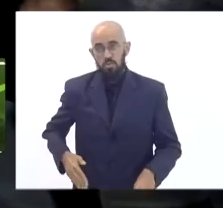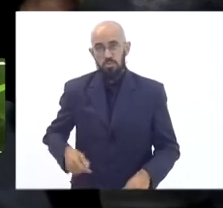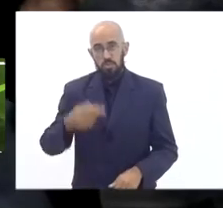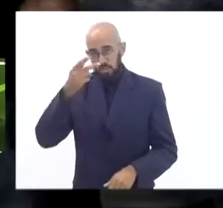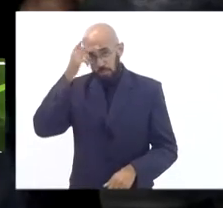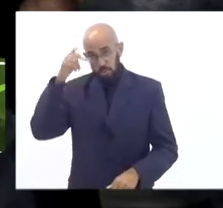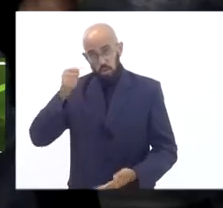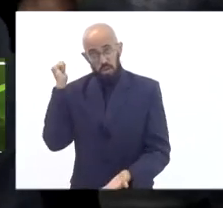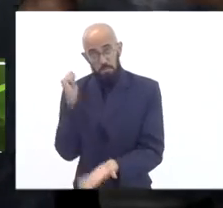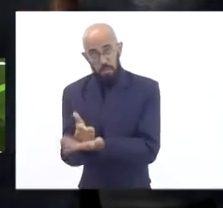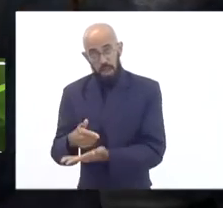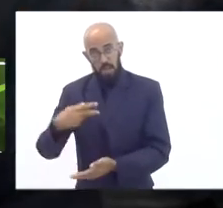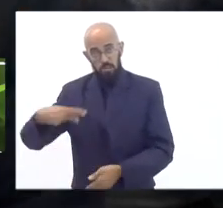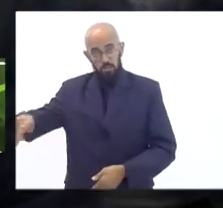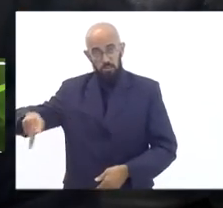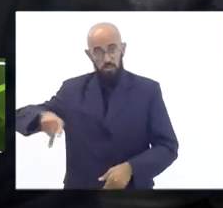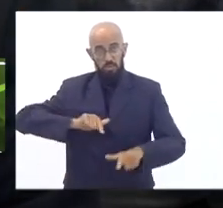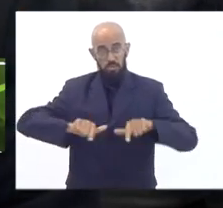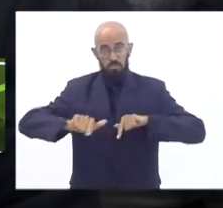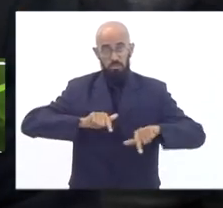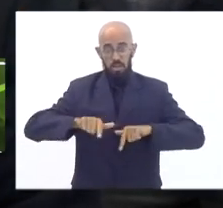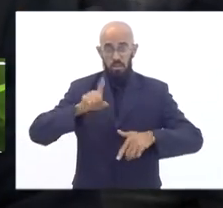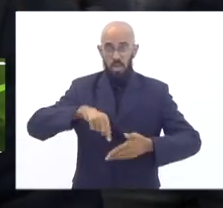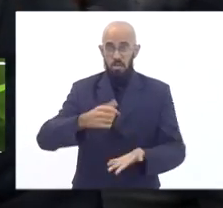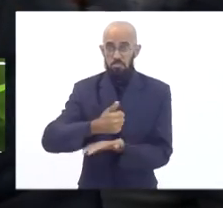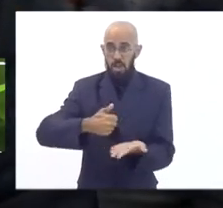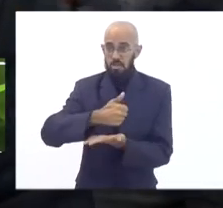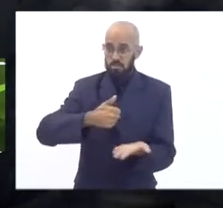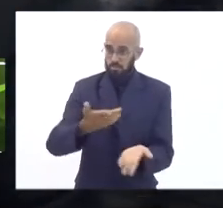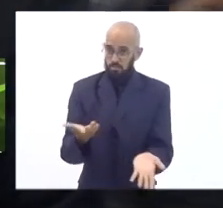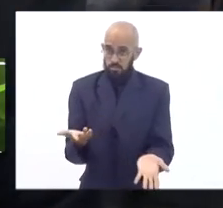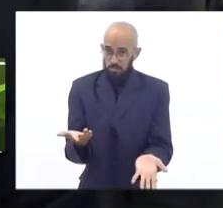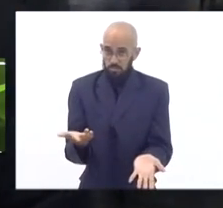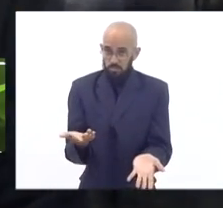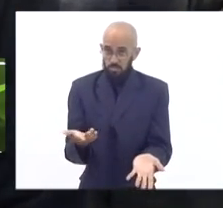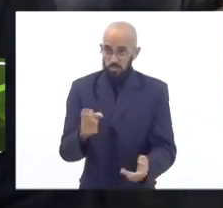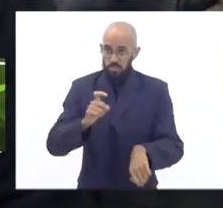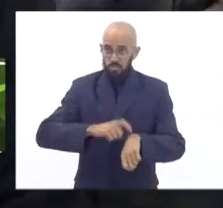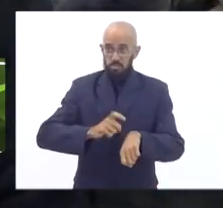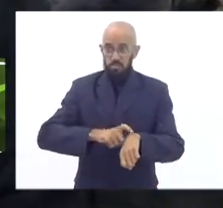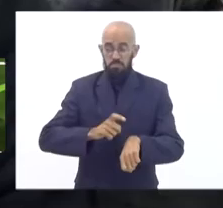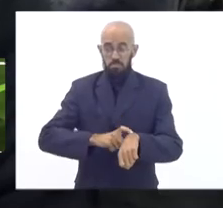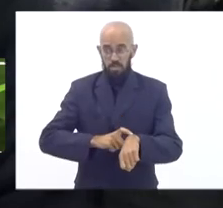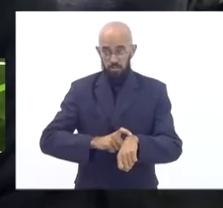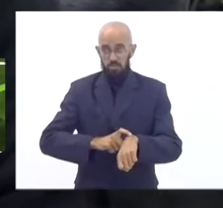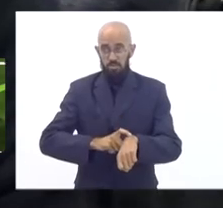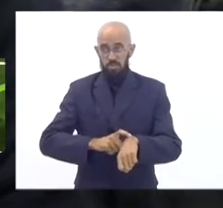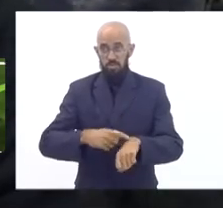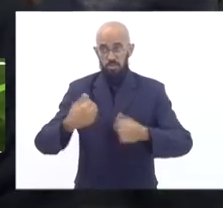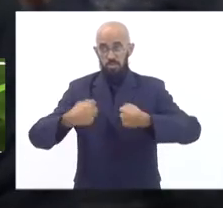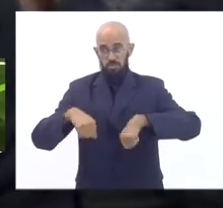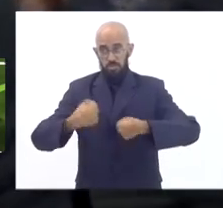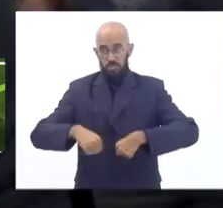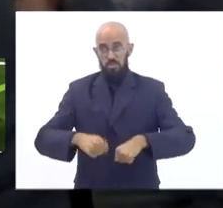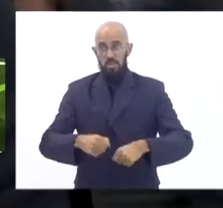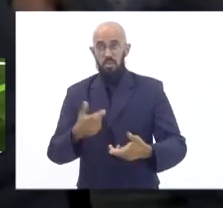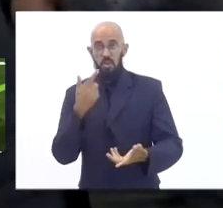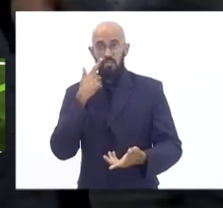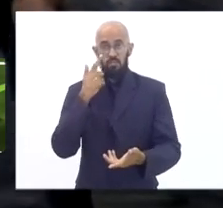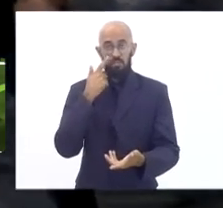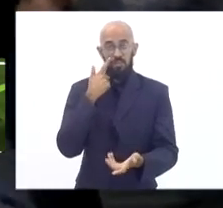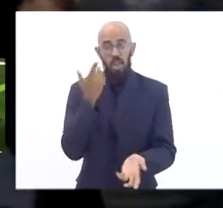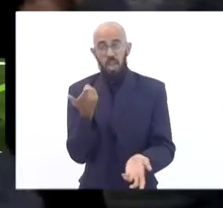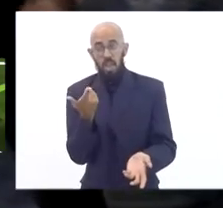quem paga a tarifa, que é fundamental, a partir do momento que, a partir daí, é necessário ver até uma aplicação